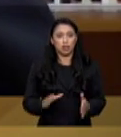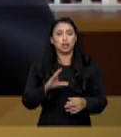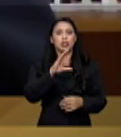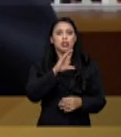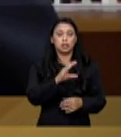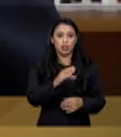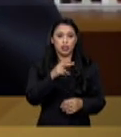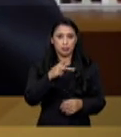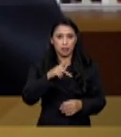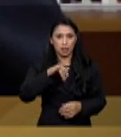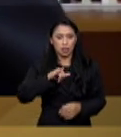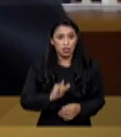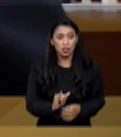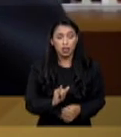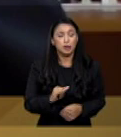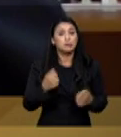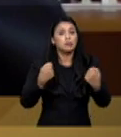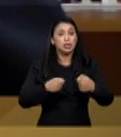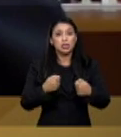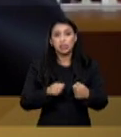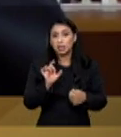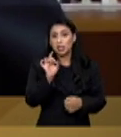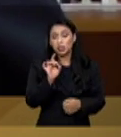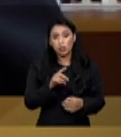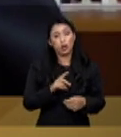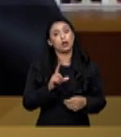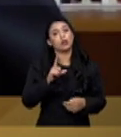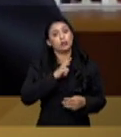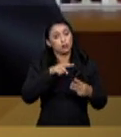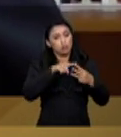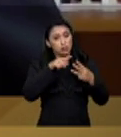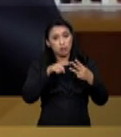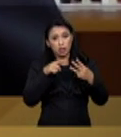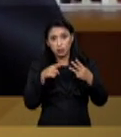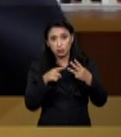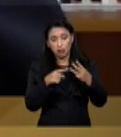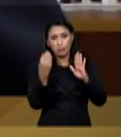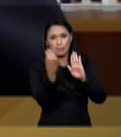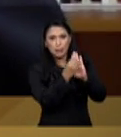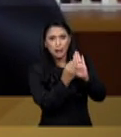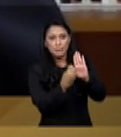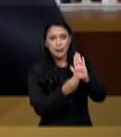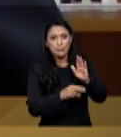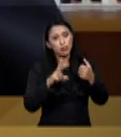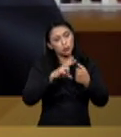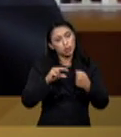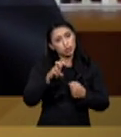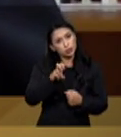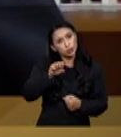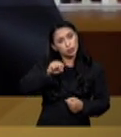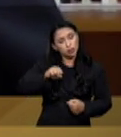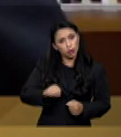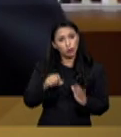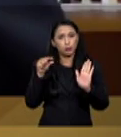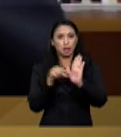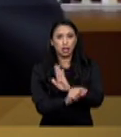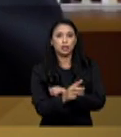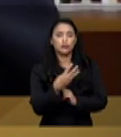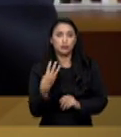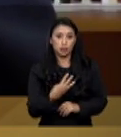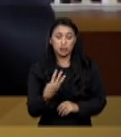parlamentar depende unicamente do preenchimento dos três requisitos previstos no artigo 58, parágrafo